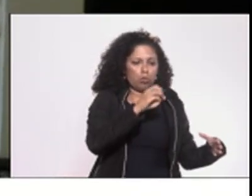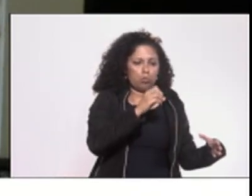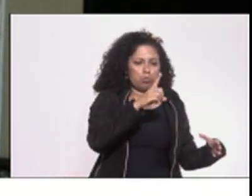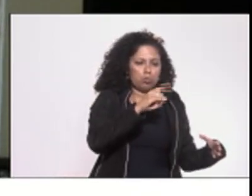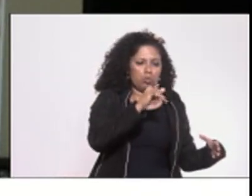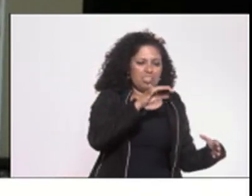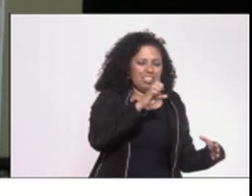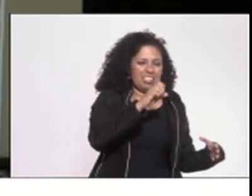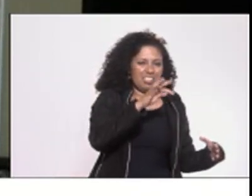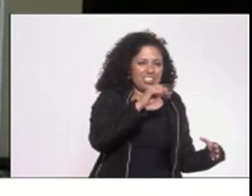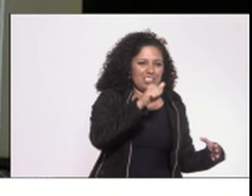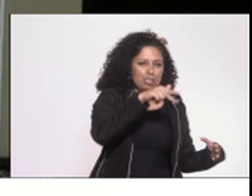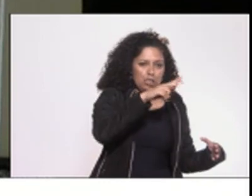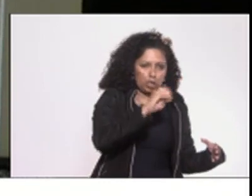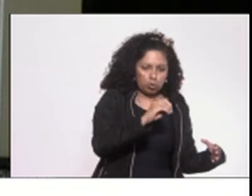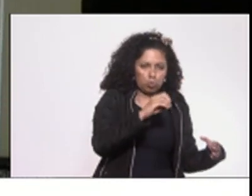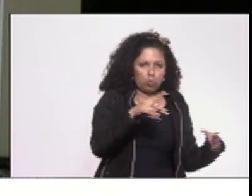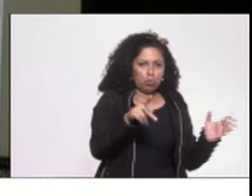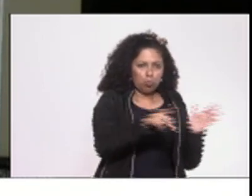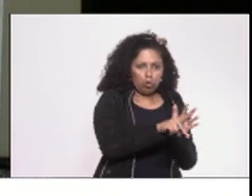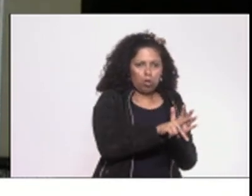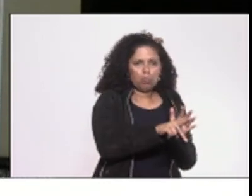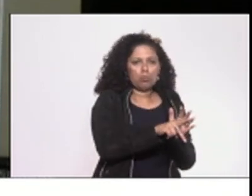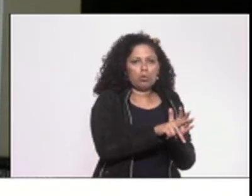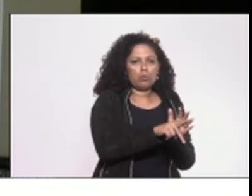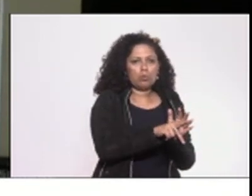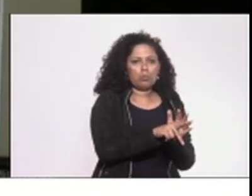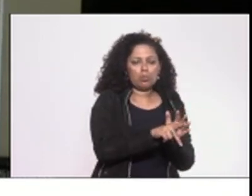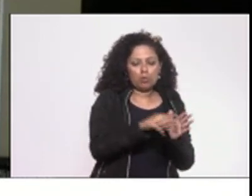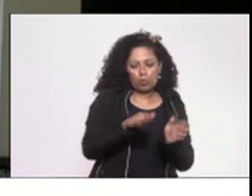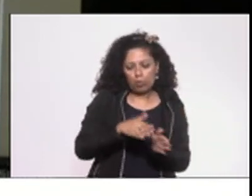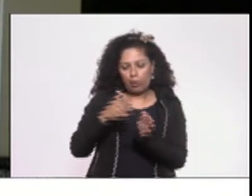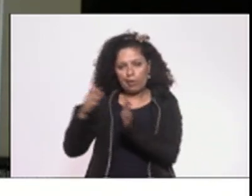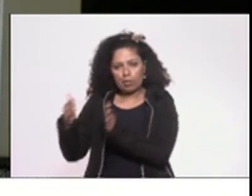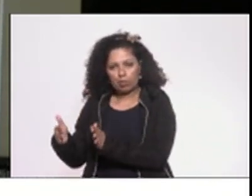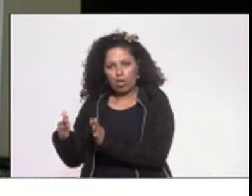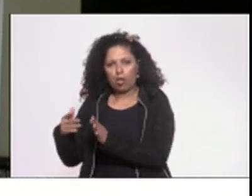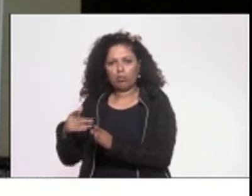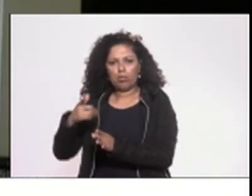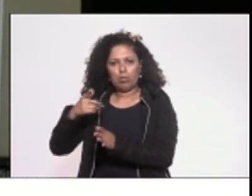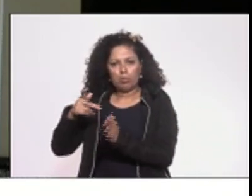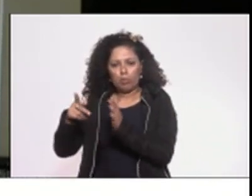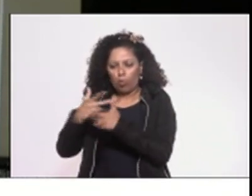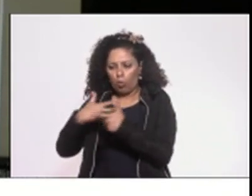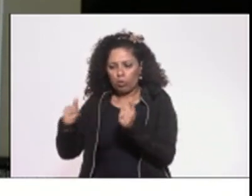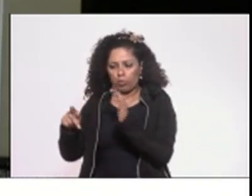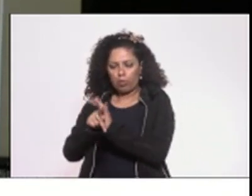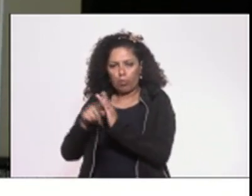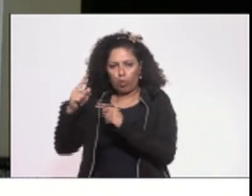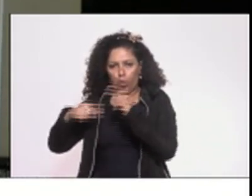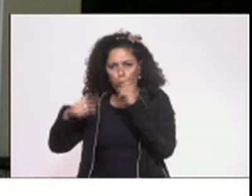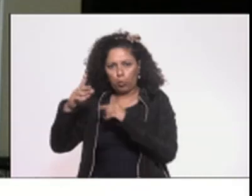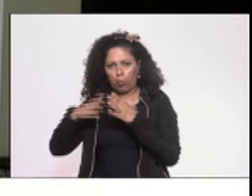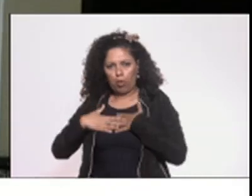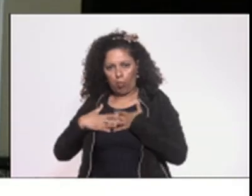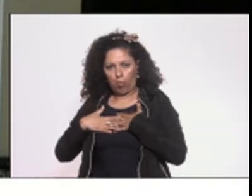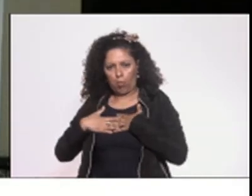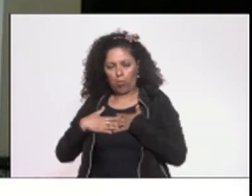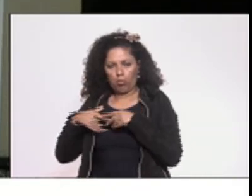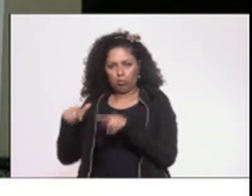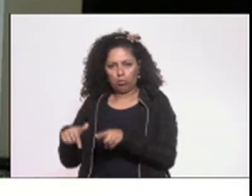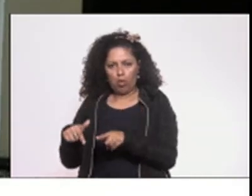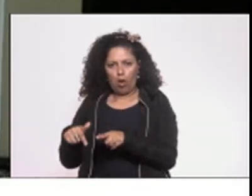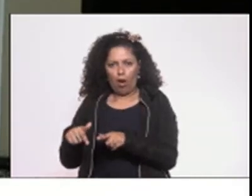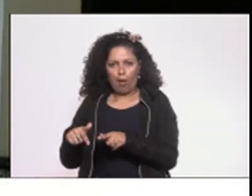largamente utilizado no mundo, talvez o mais utilizado. No tanque da direita a gente usa o nosso produto para fazer a remediação. 1 kg de